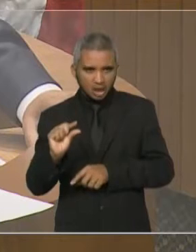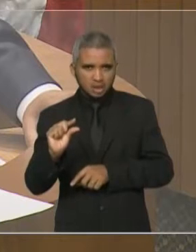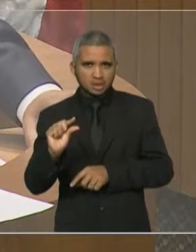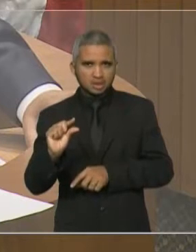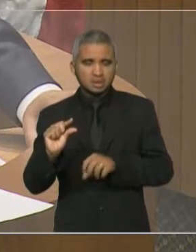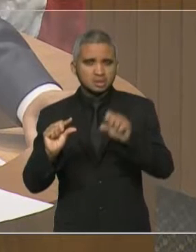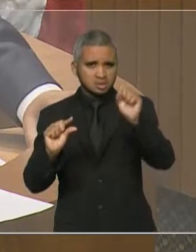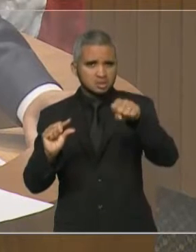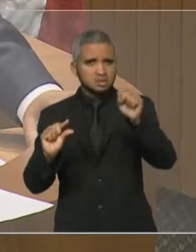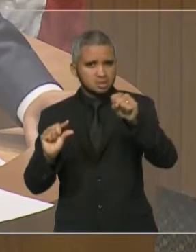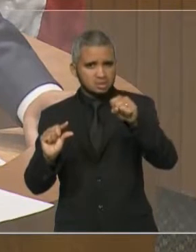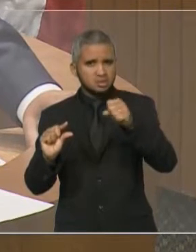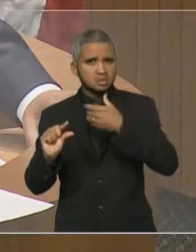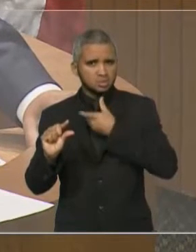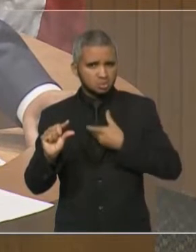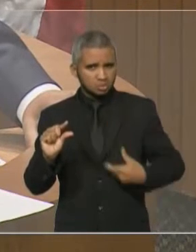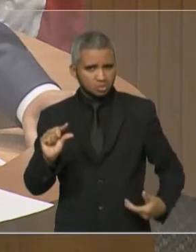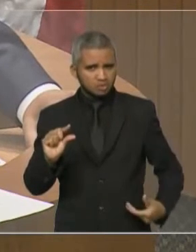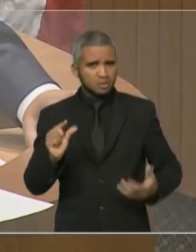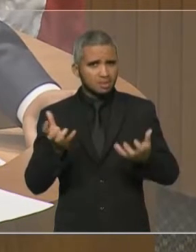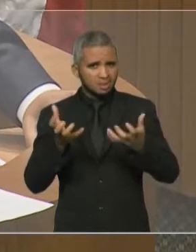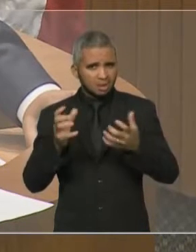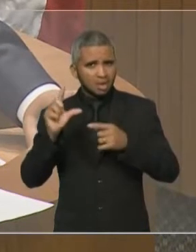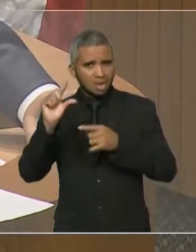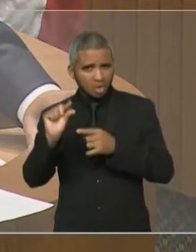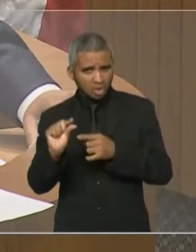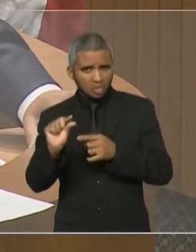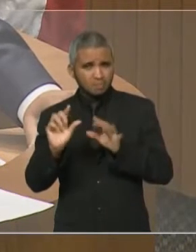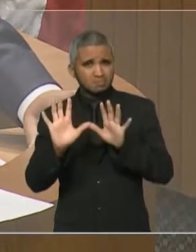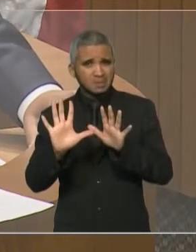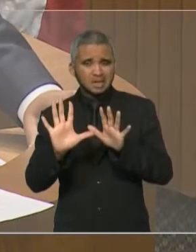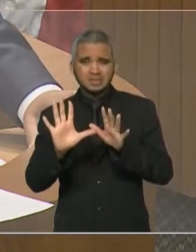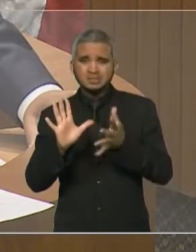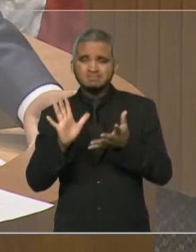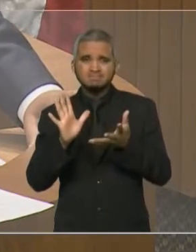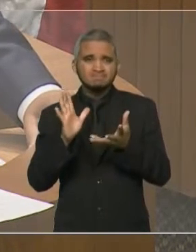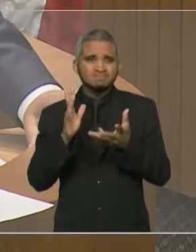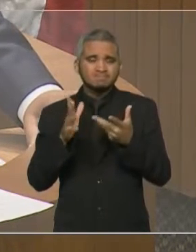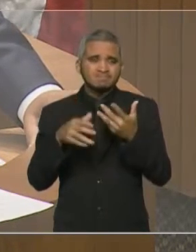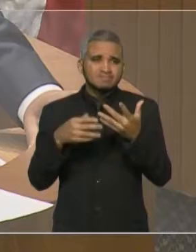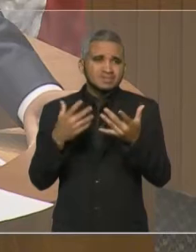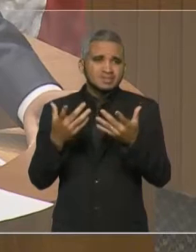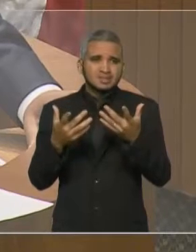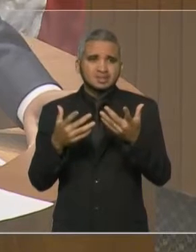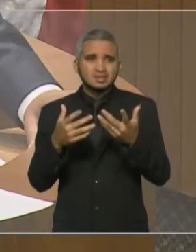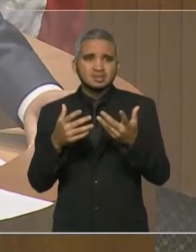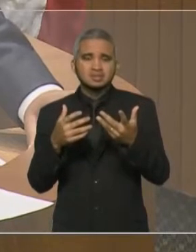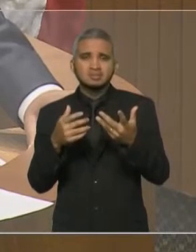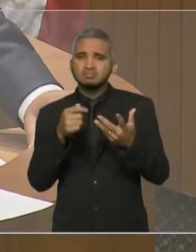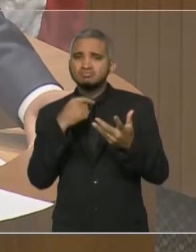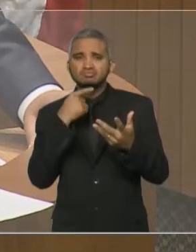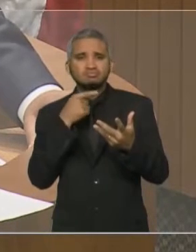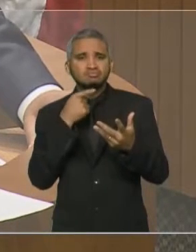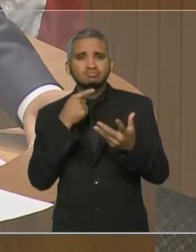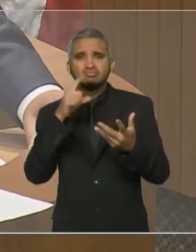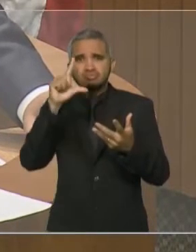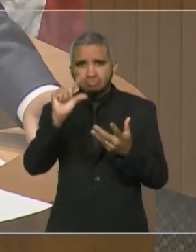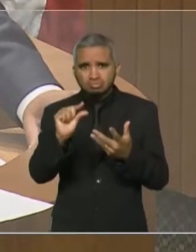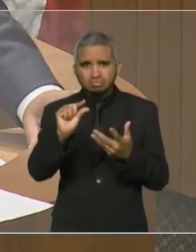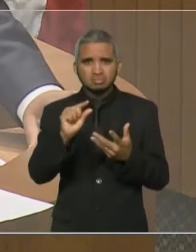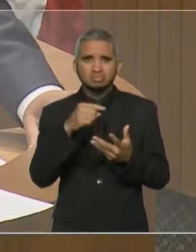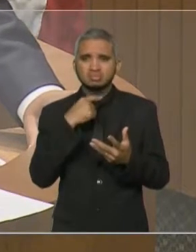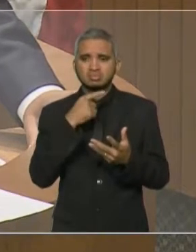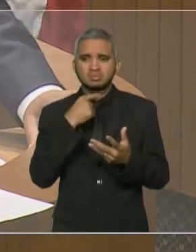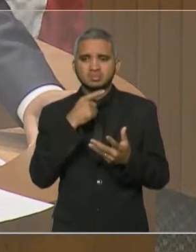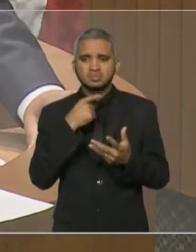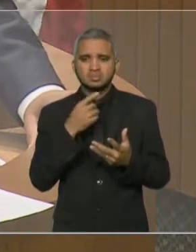gostaria, mas já é um esforço que é importante valorizar. Deputado. As demais faixas, deputado, o meu